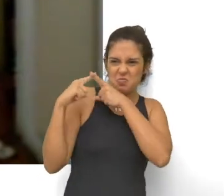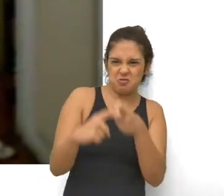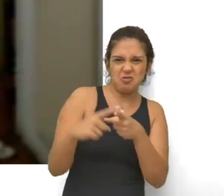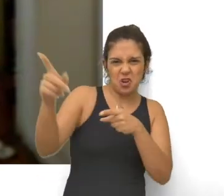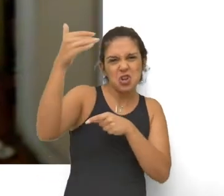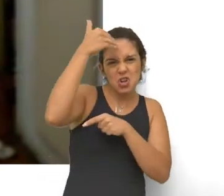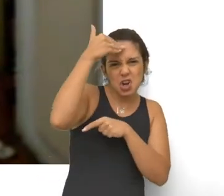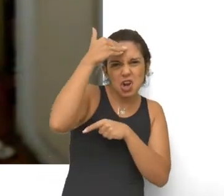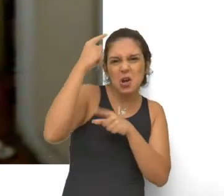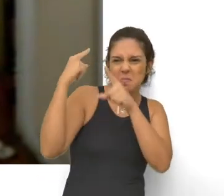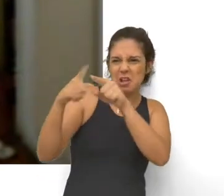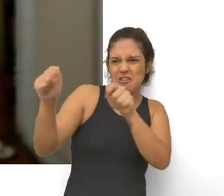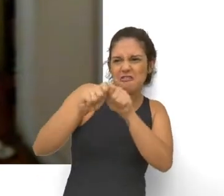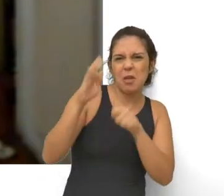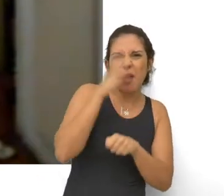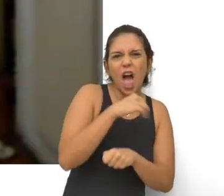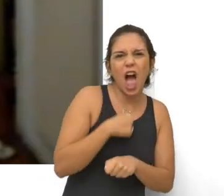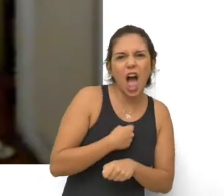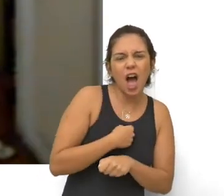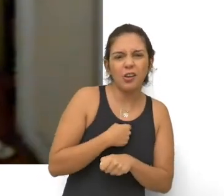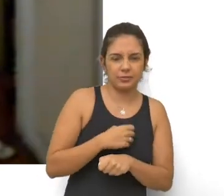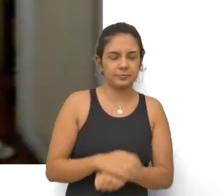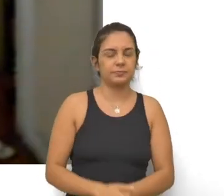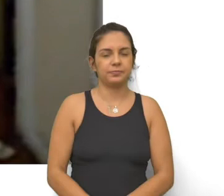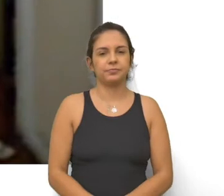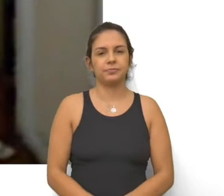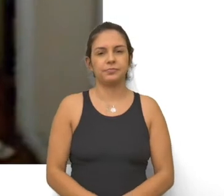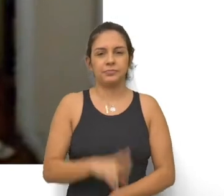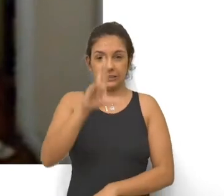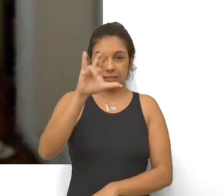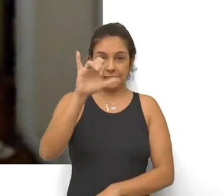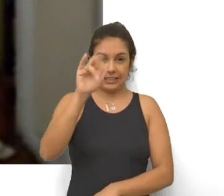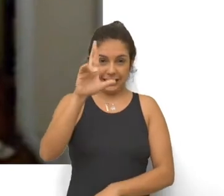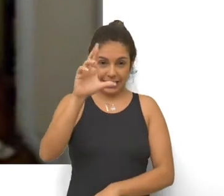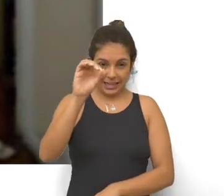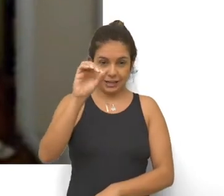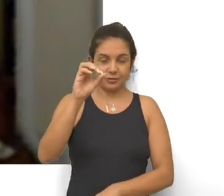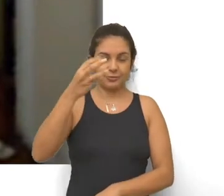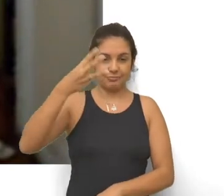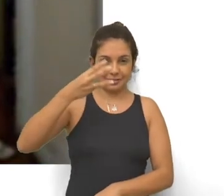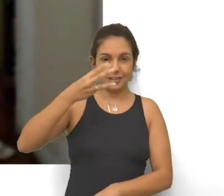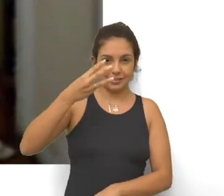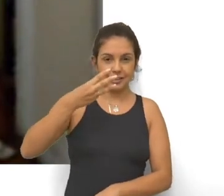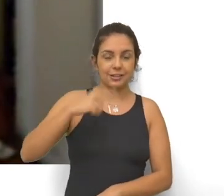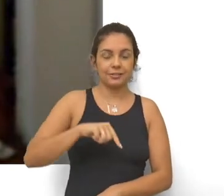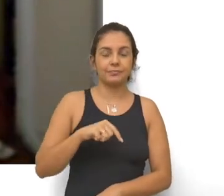culpa que ele faz o outro sentir. O Ricardo III, quer dizer, eu dou um exemplo porque